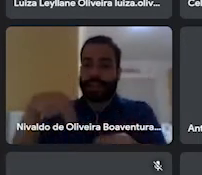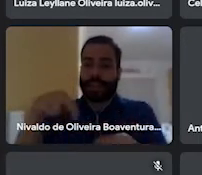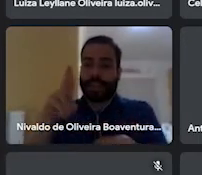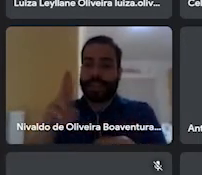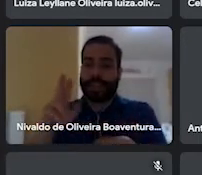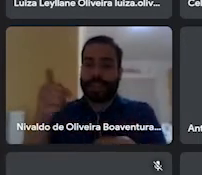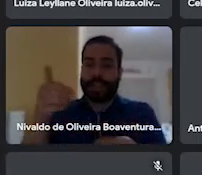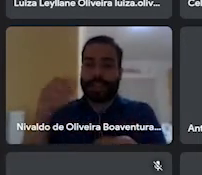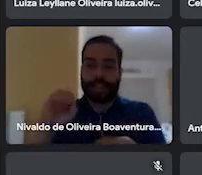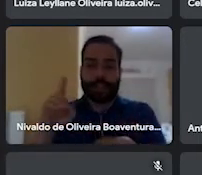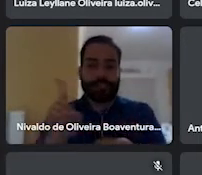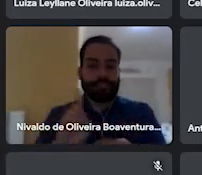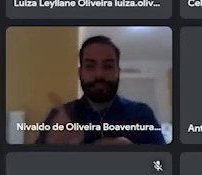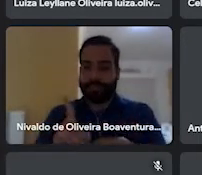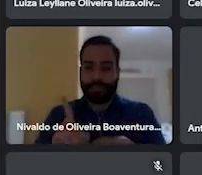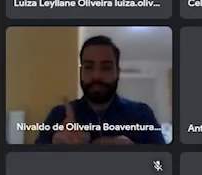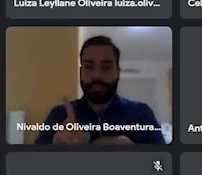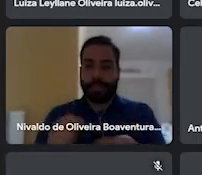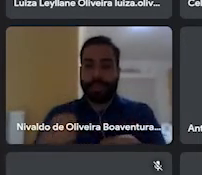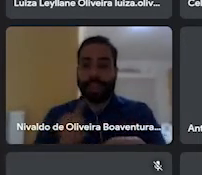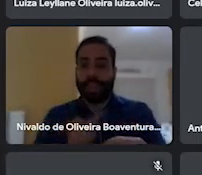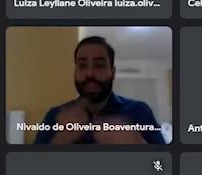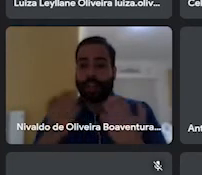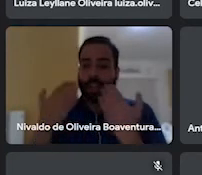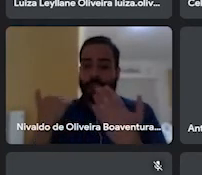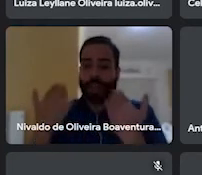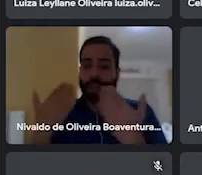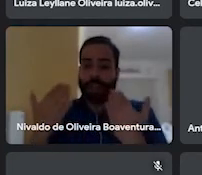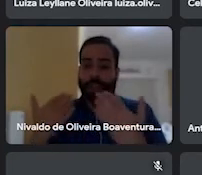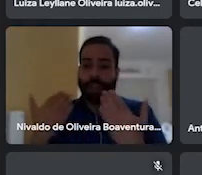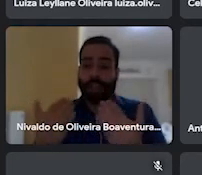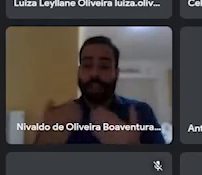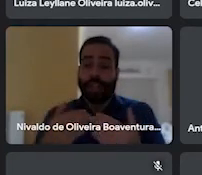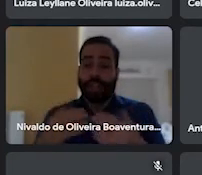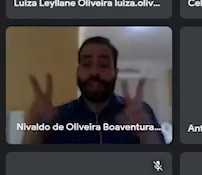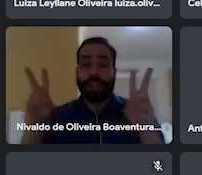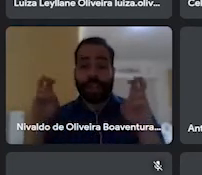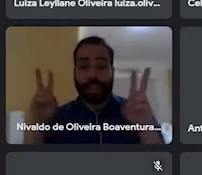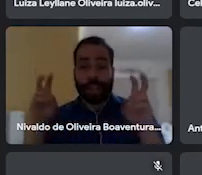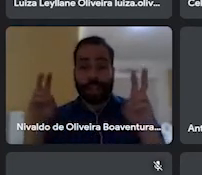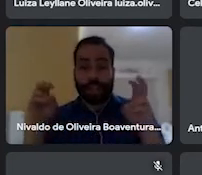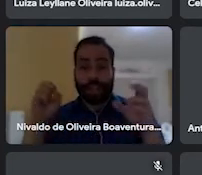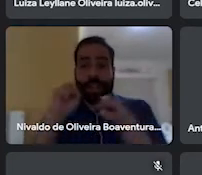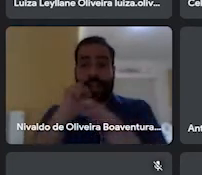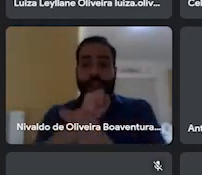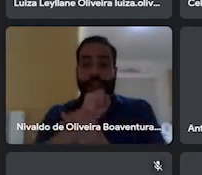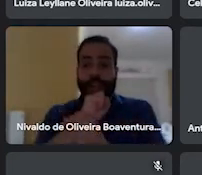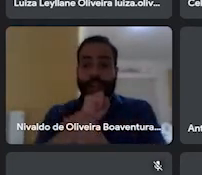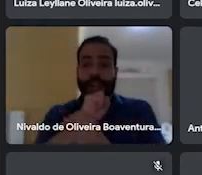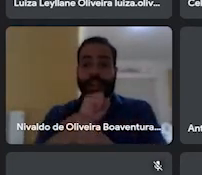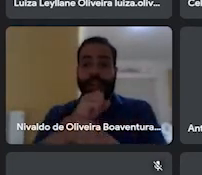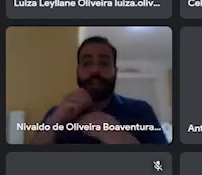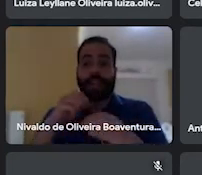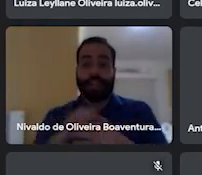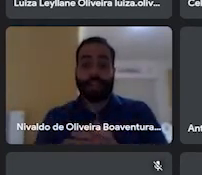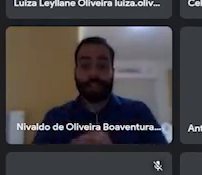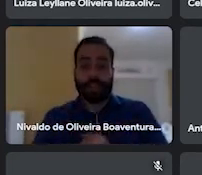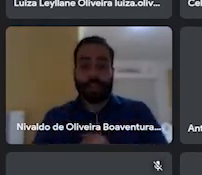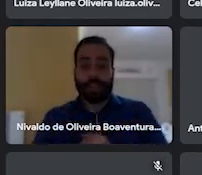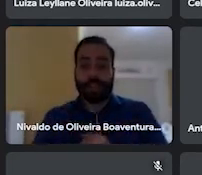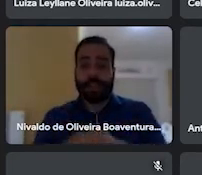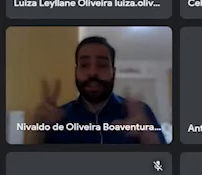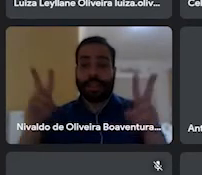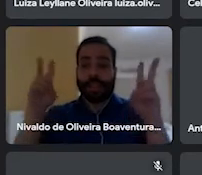quê? Um bate-papo referente à segurança e referente